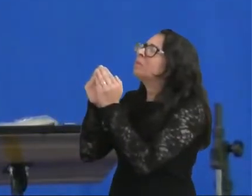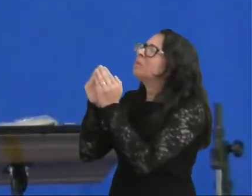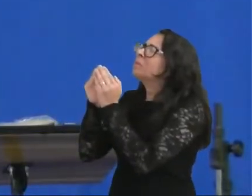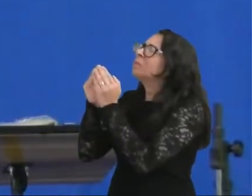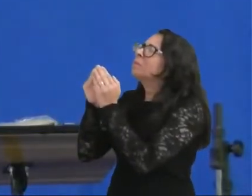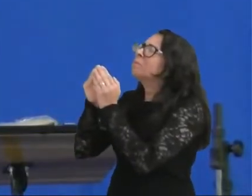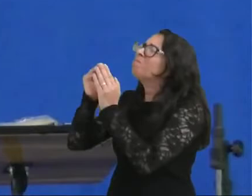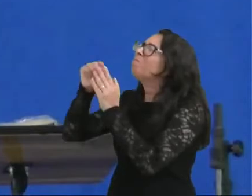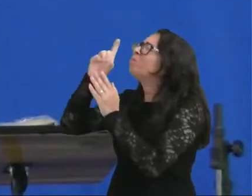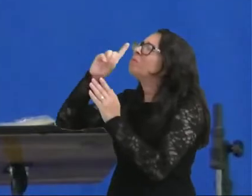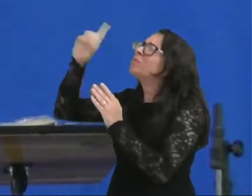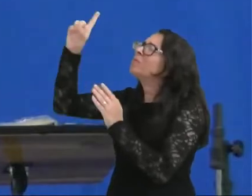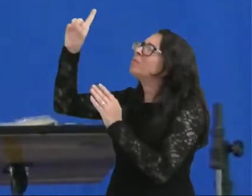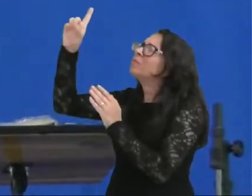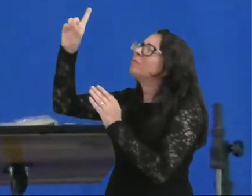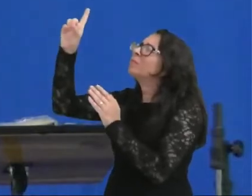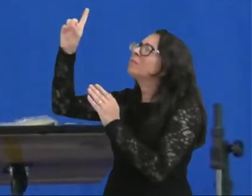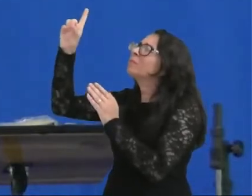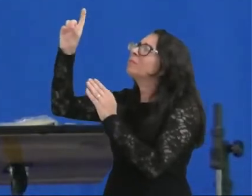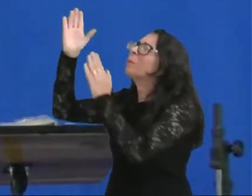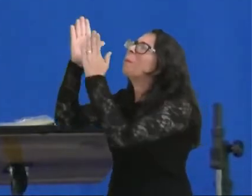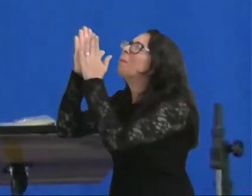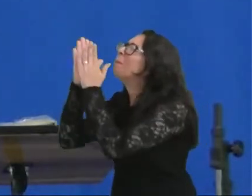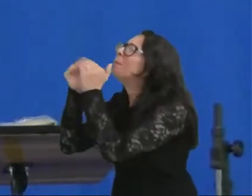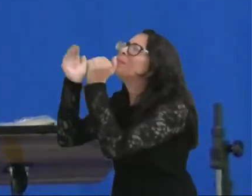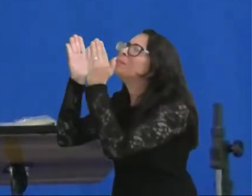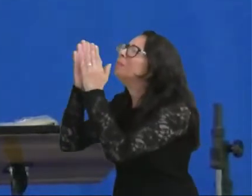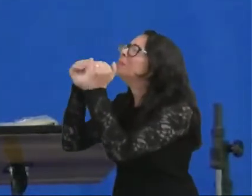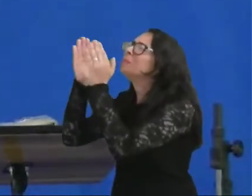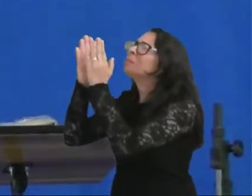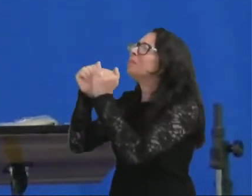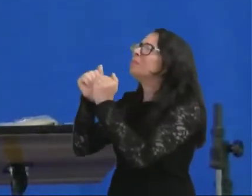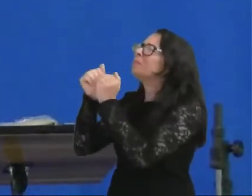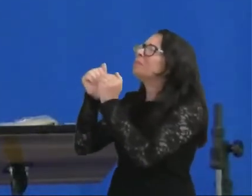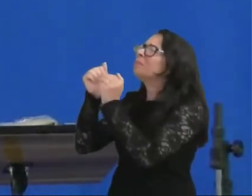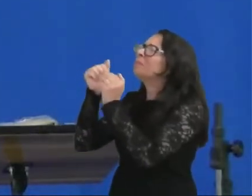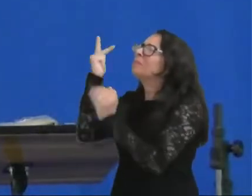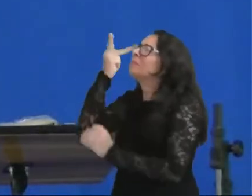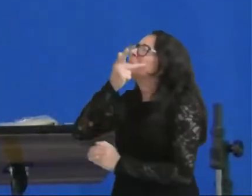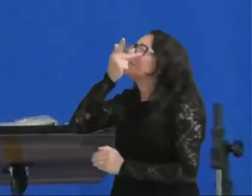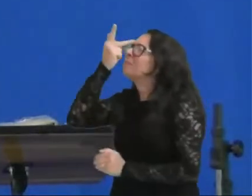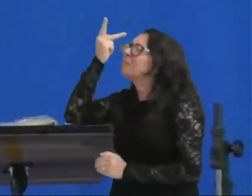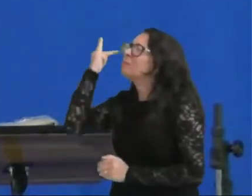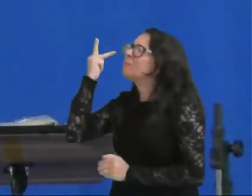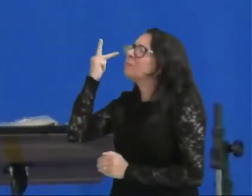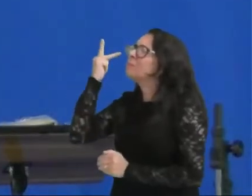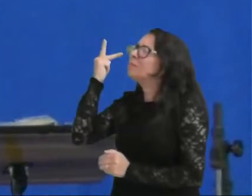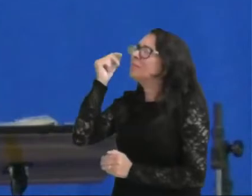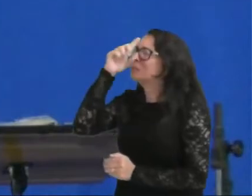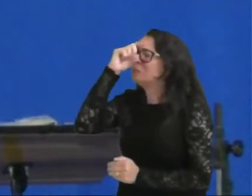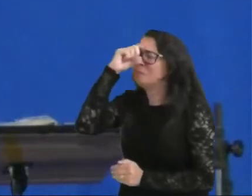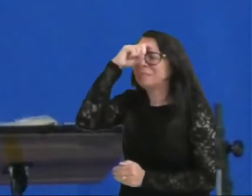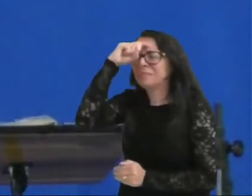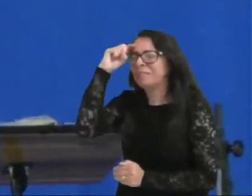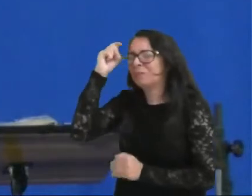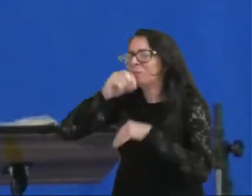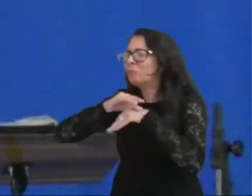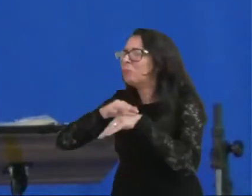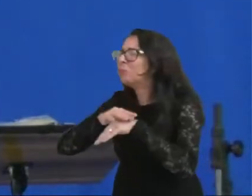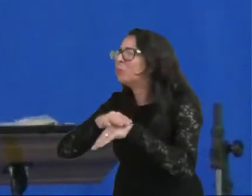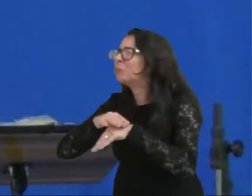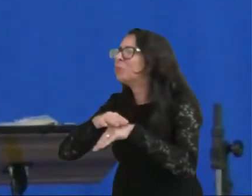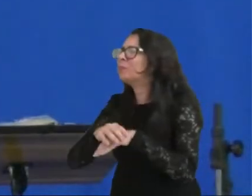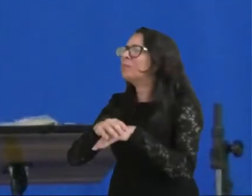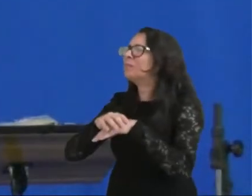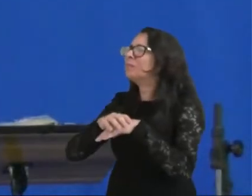enfermos, internados, Senhor. Pessoas, ó Pai, que estão internadas devido a Covid-19, Senhor. Essa doença, Deus, que tem